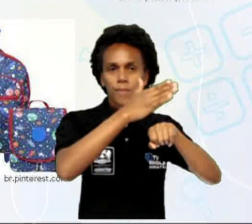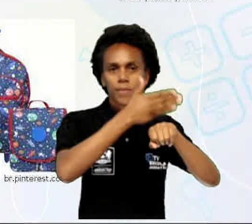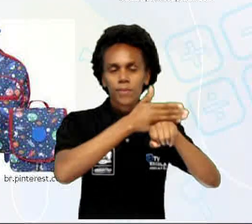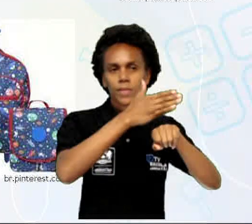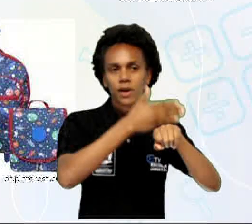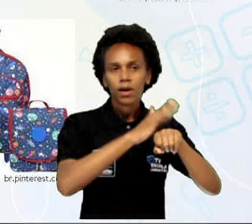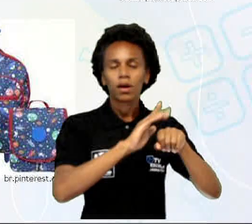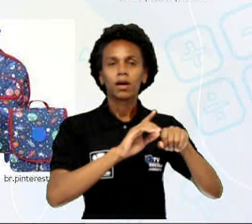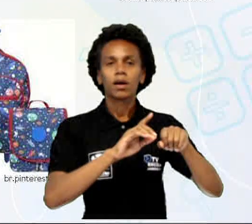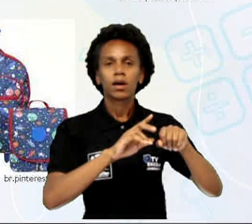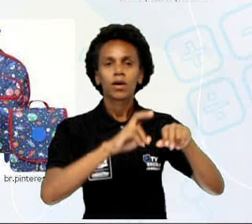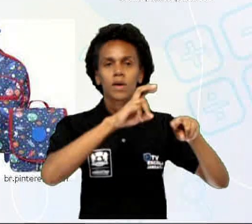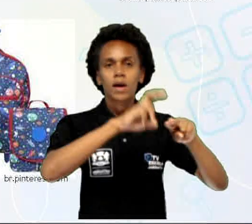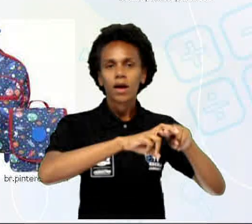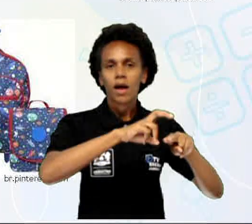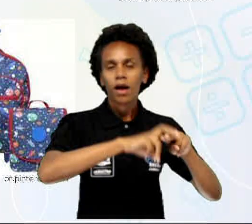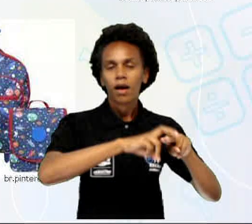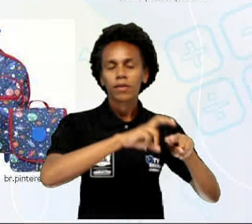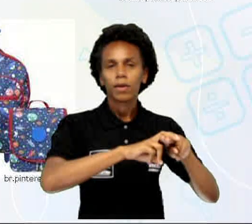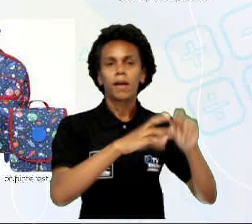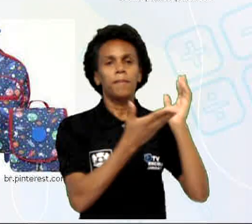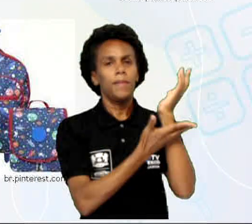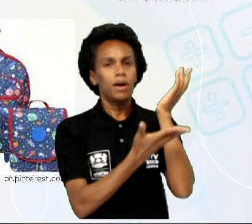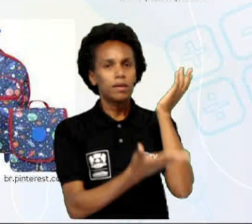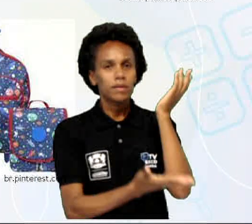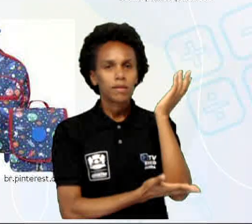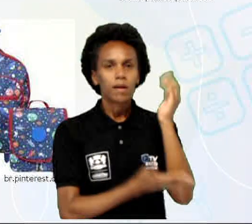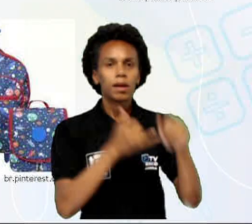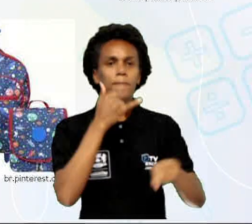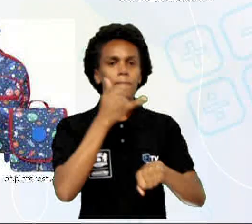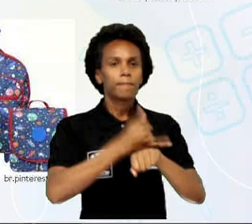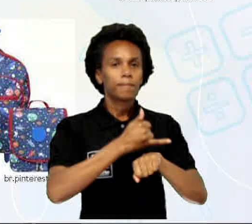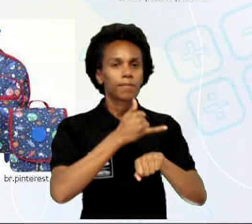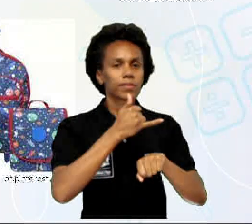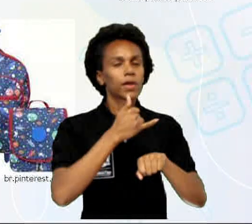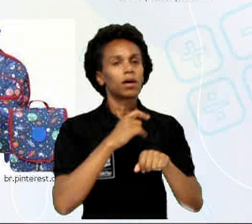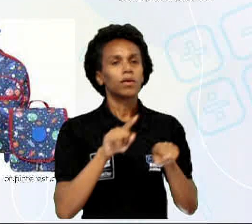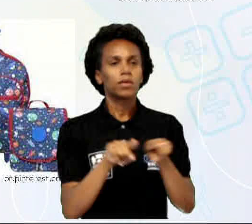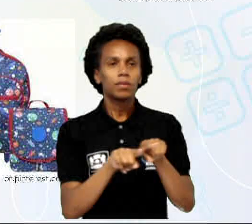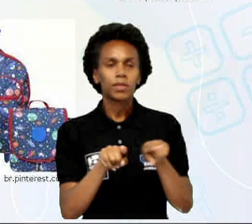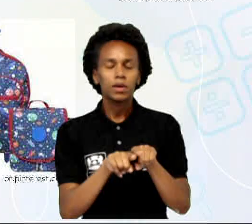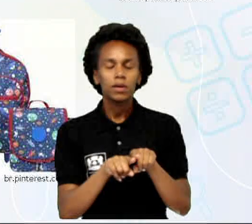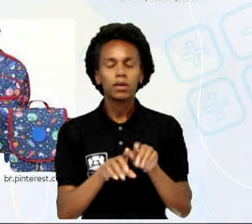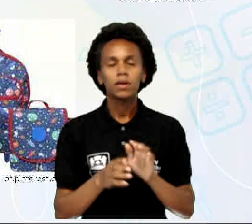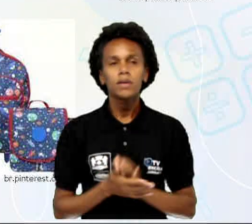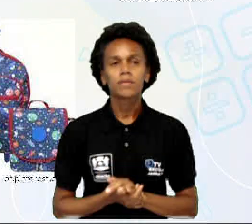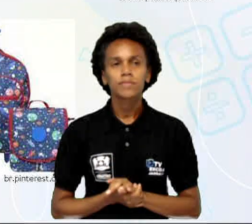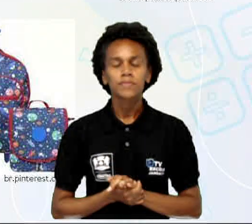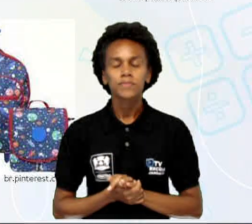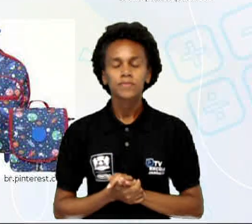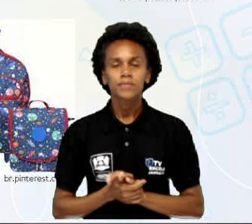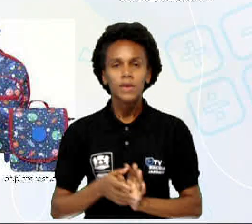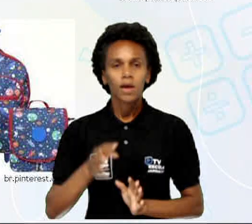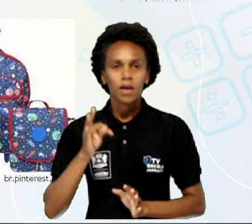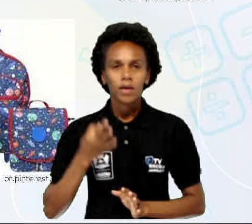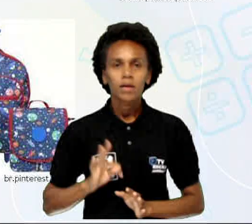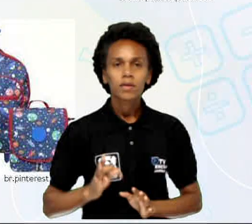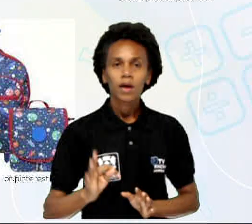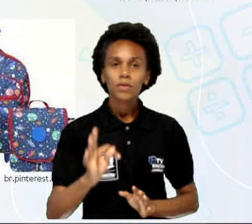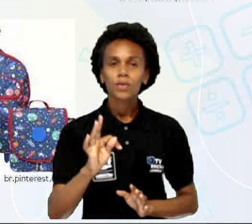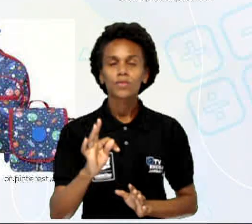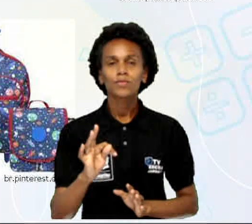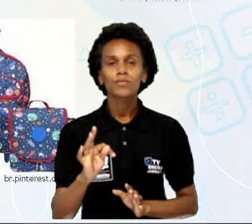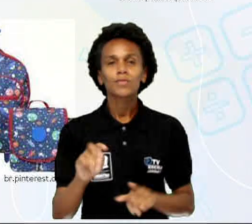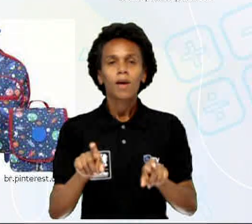mal para os professores e para os alunos. A tecnologia, computadores, né? Que